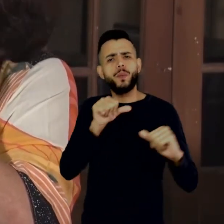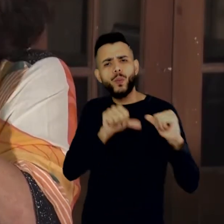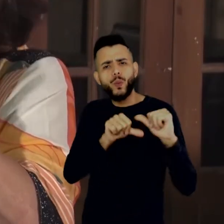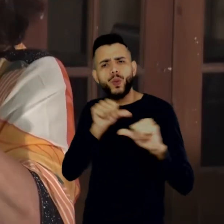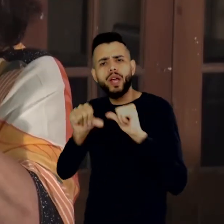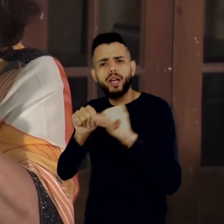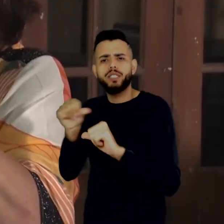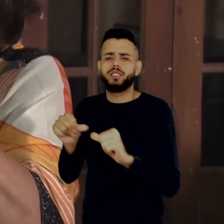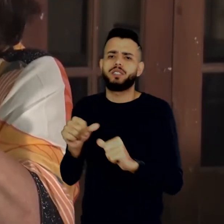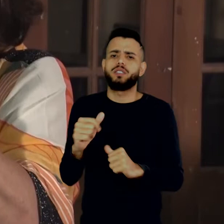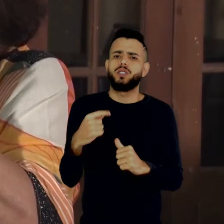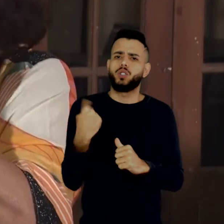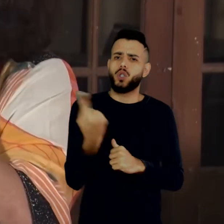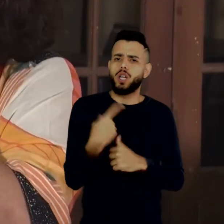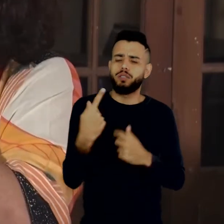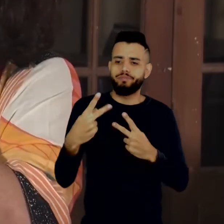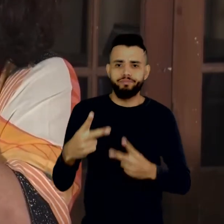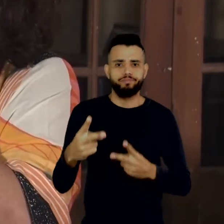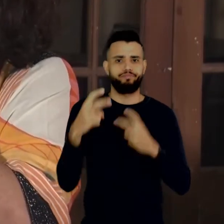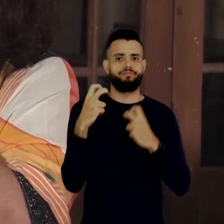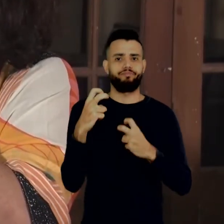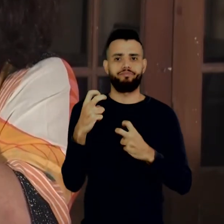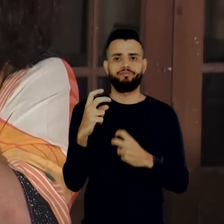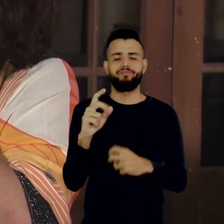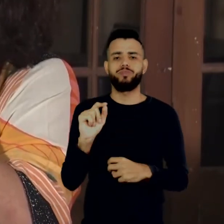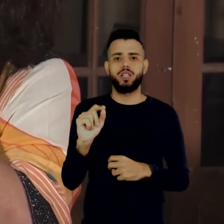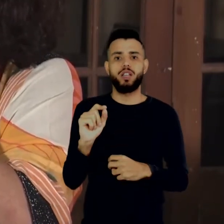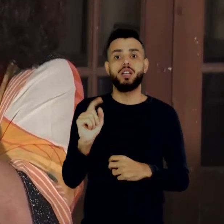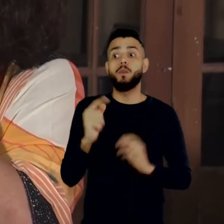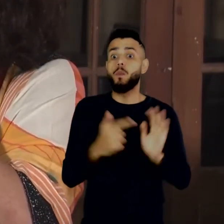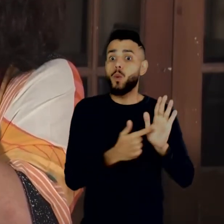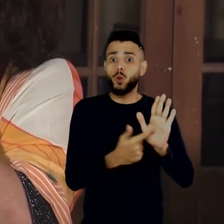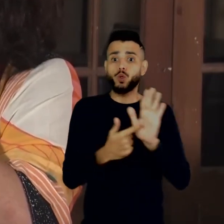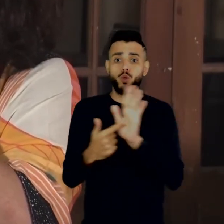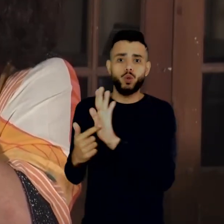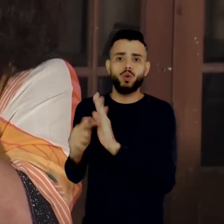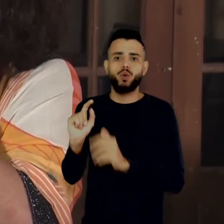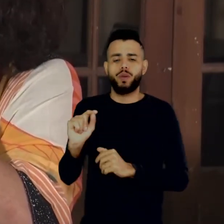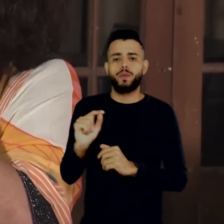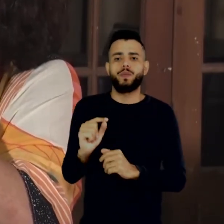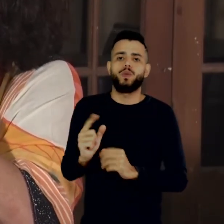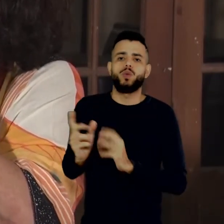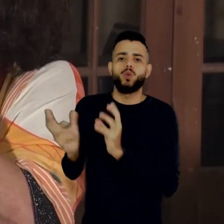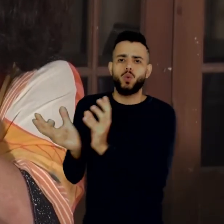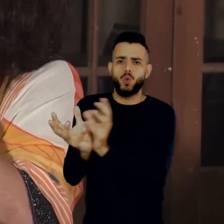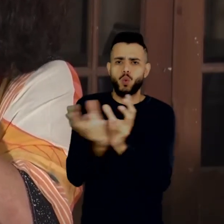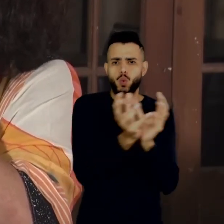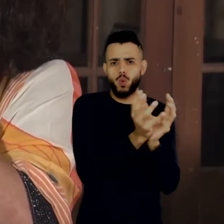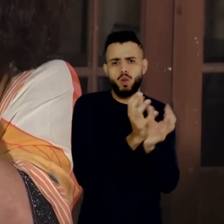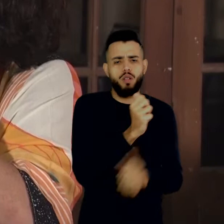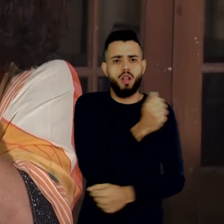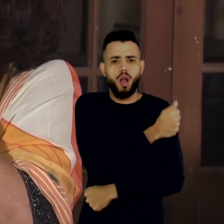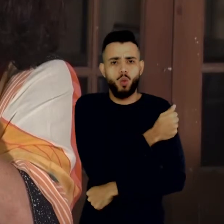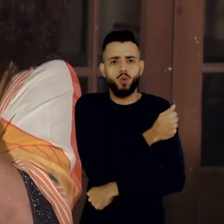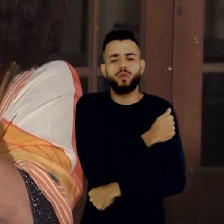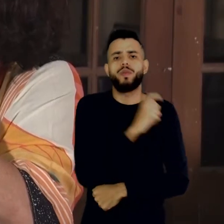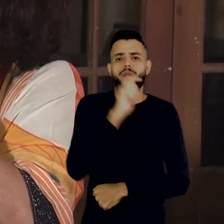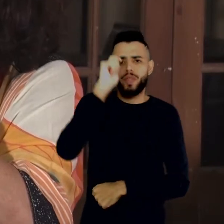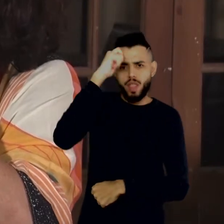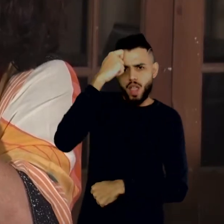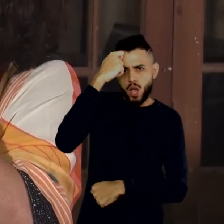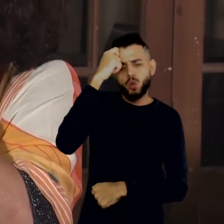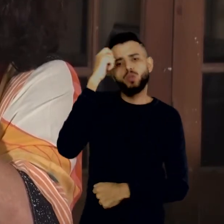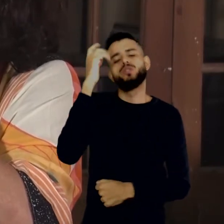nós observamos também, isso foi apresentado em vários casos, que os coletivos estudantis, coletivos negros,